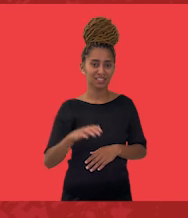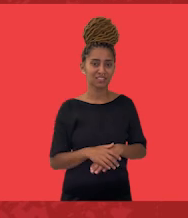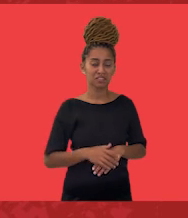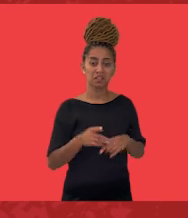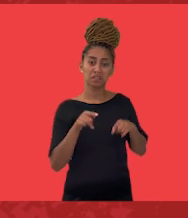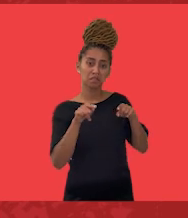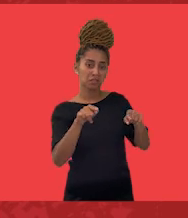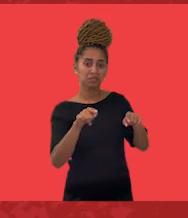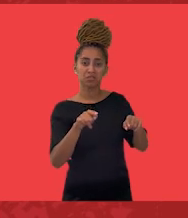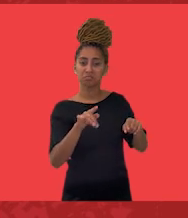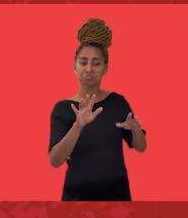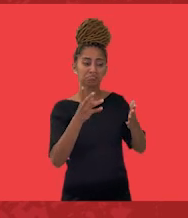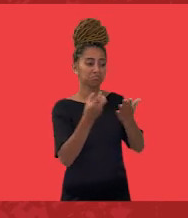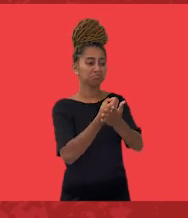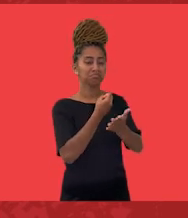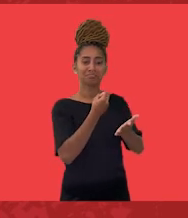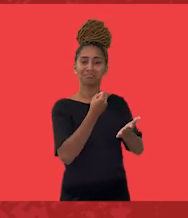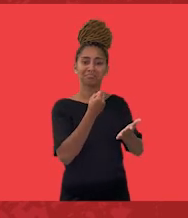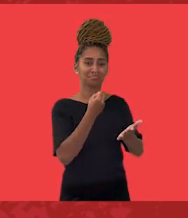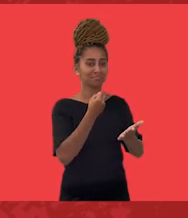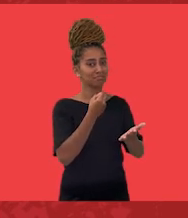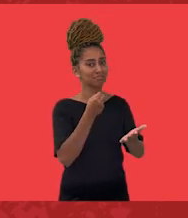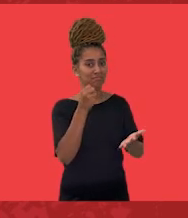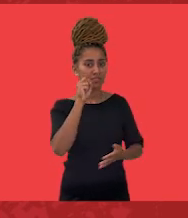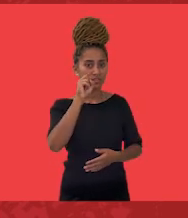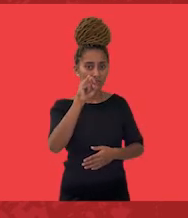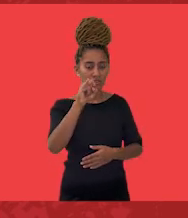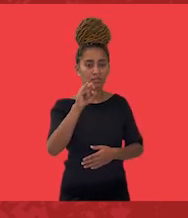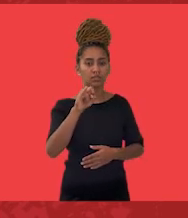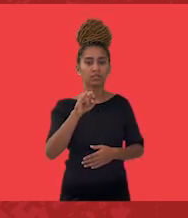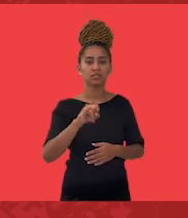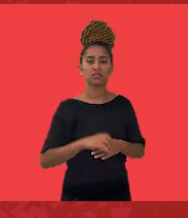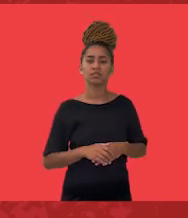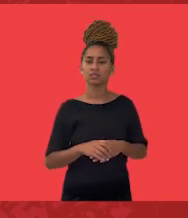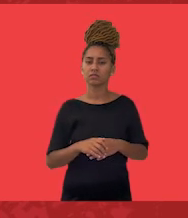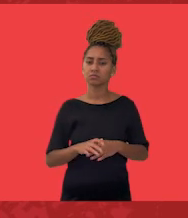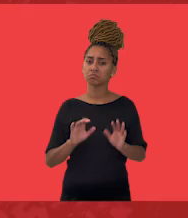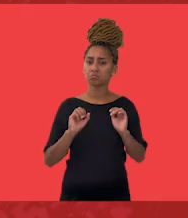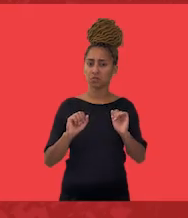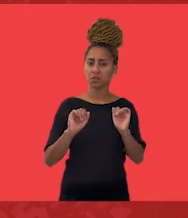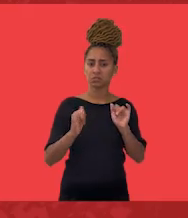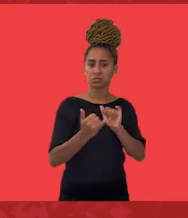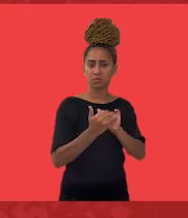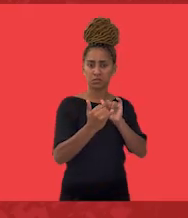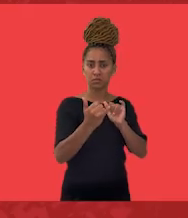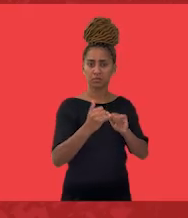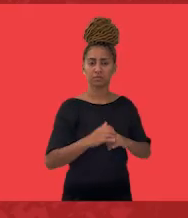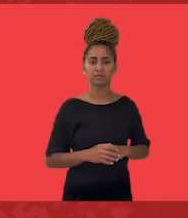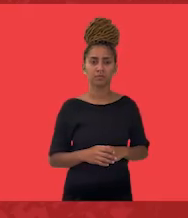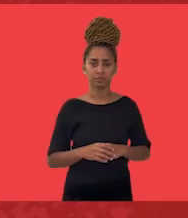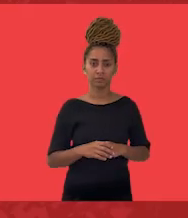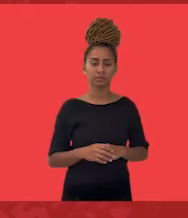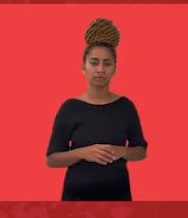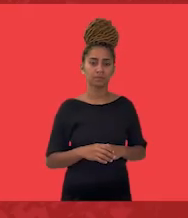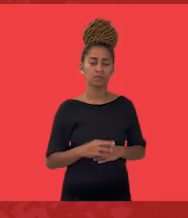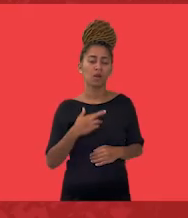sitcom e voilá! Machinho cozido virando sopa. Que